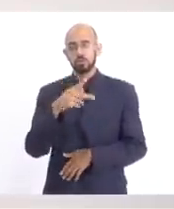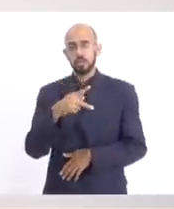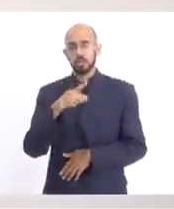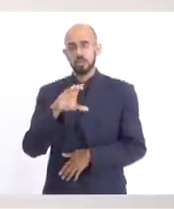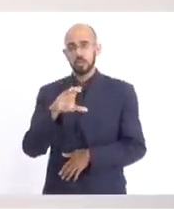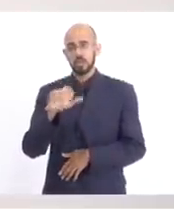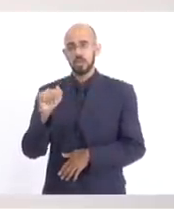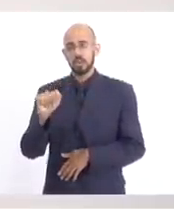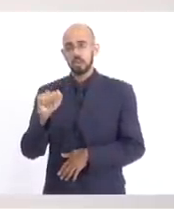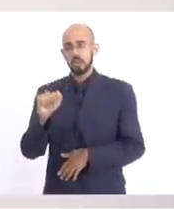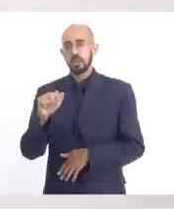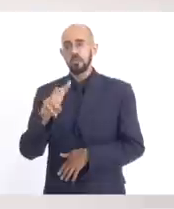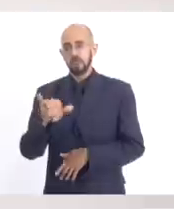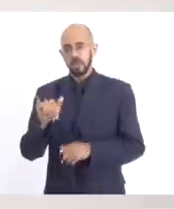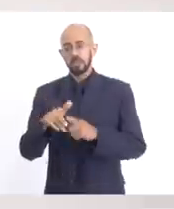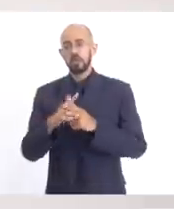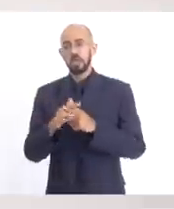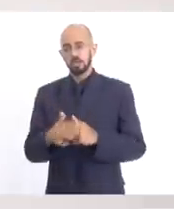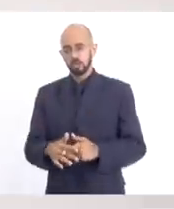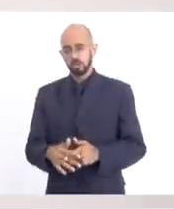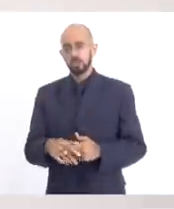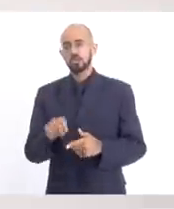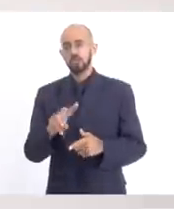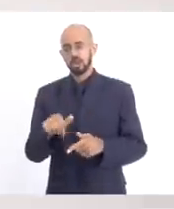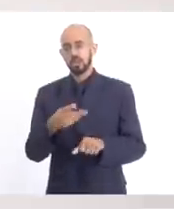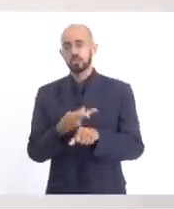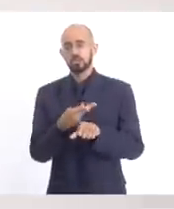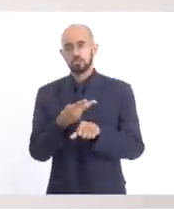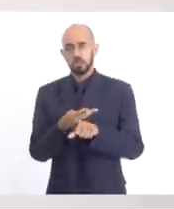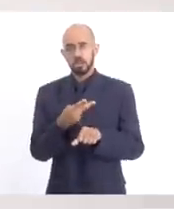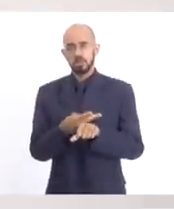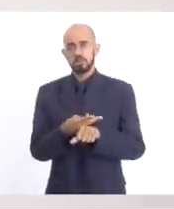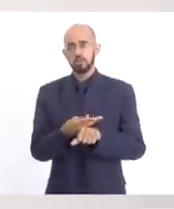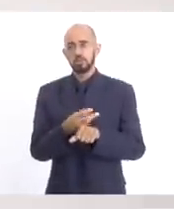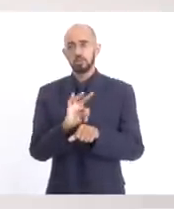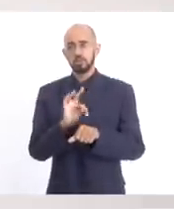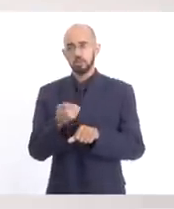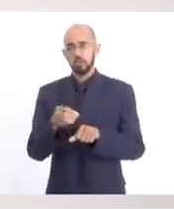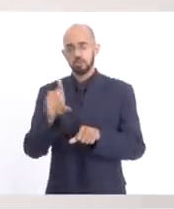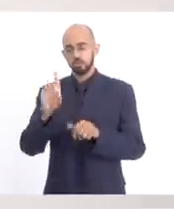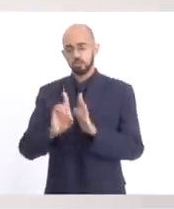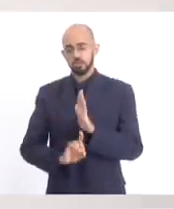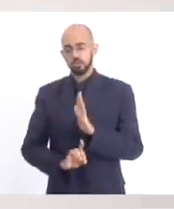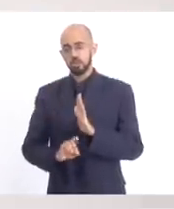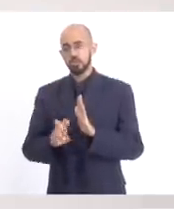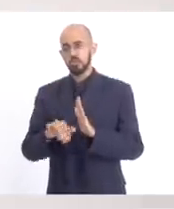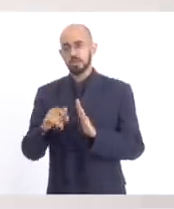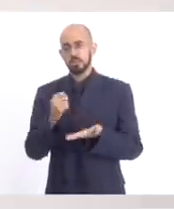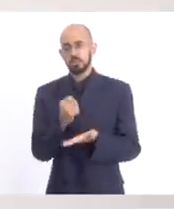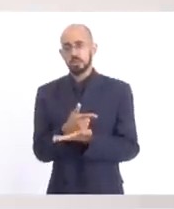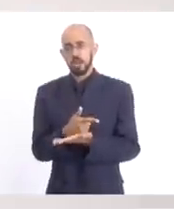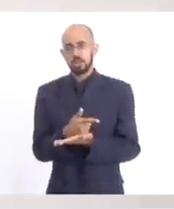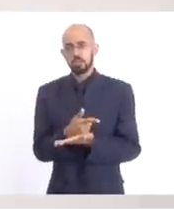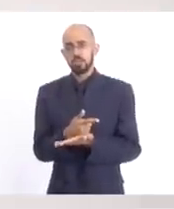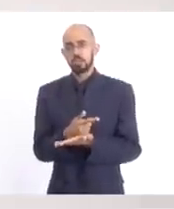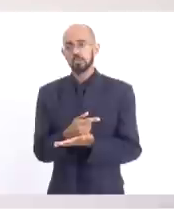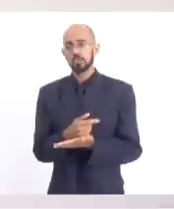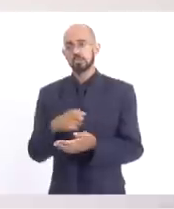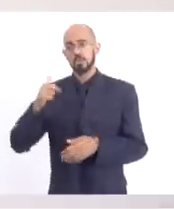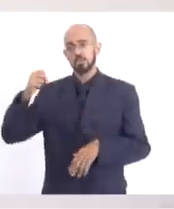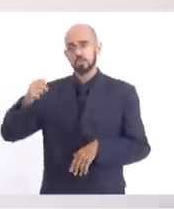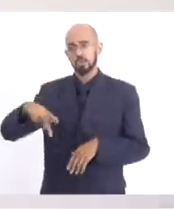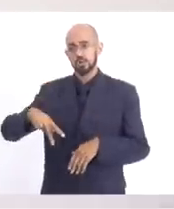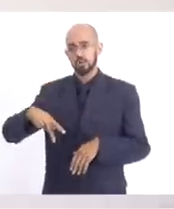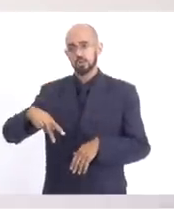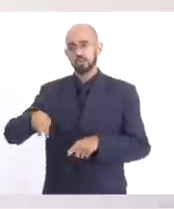vão ter o reajuste, vão ter as gratificações, todos os direitos serão garantidos, os inativos terão a questão da opção.